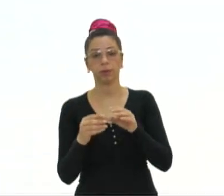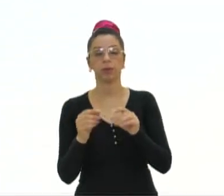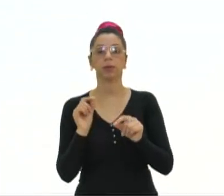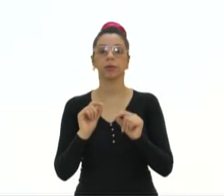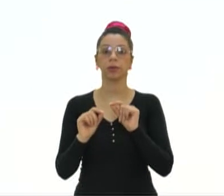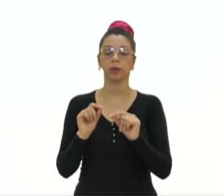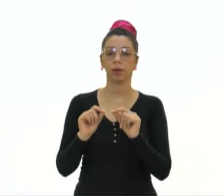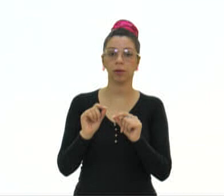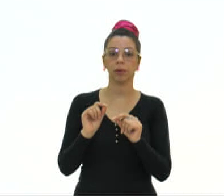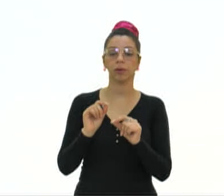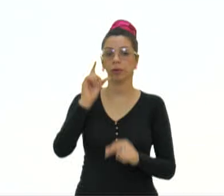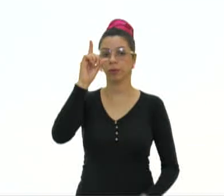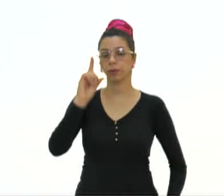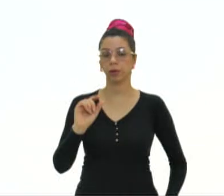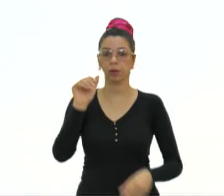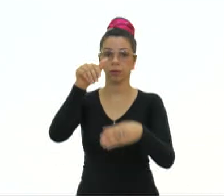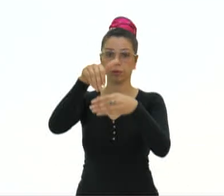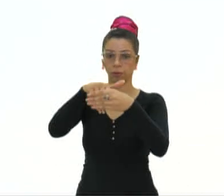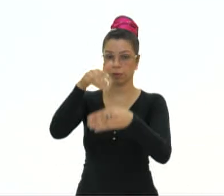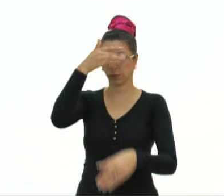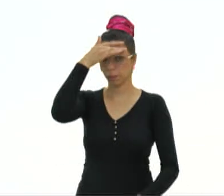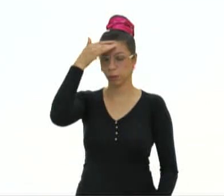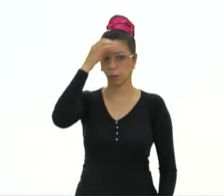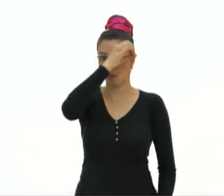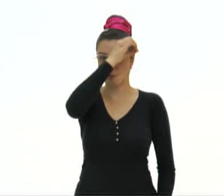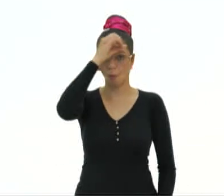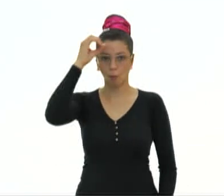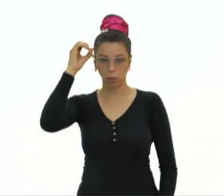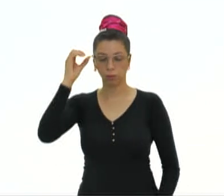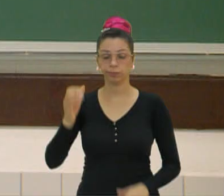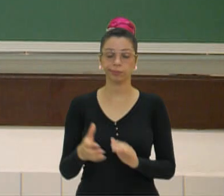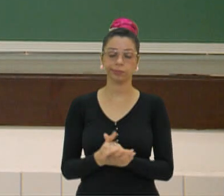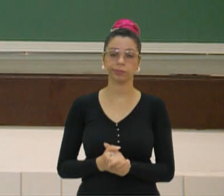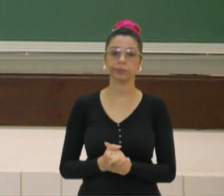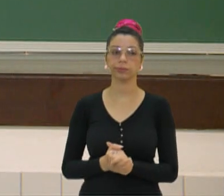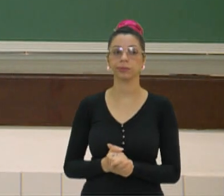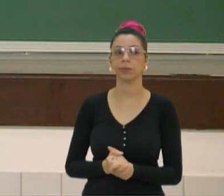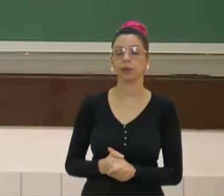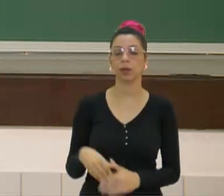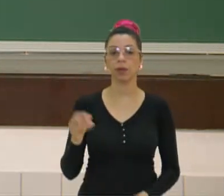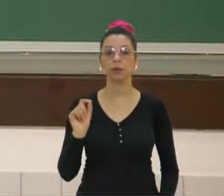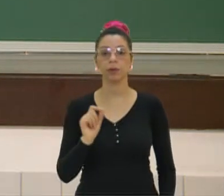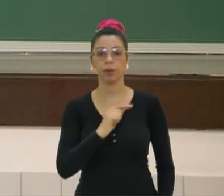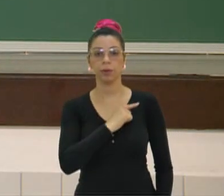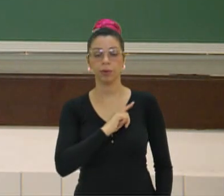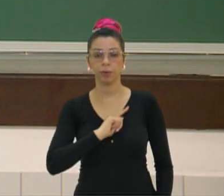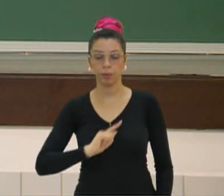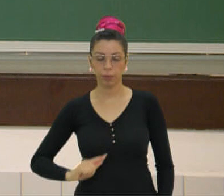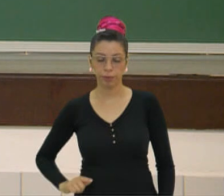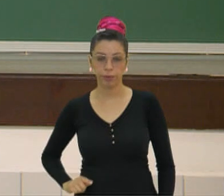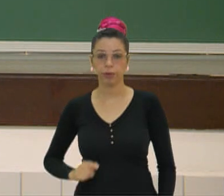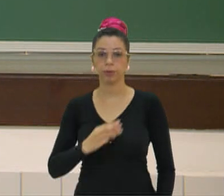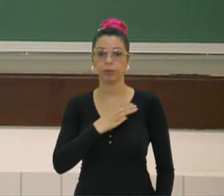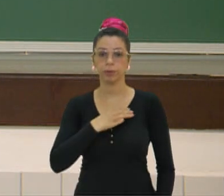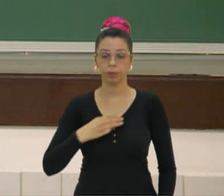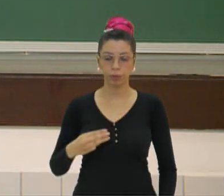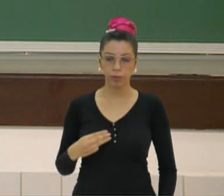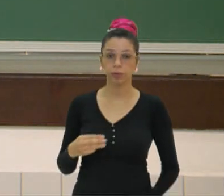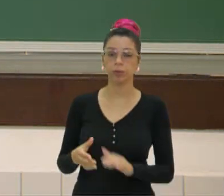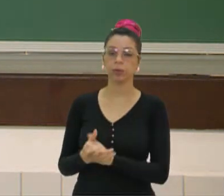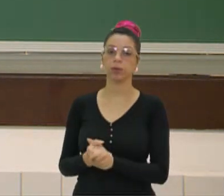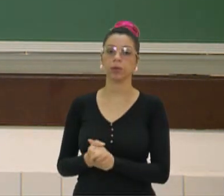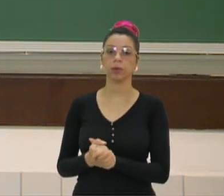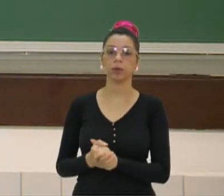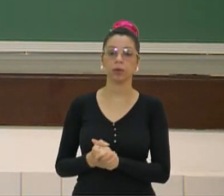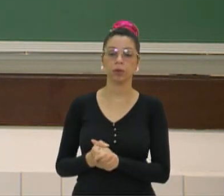aos analfabetos. Ok. Ainda do governo do Dutra, a cassação do Partido Comunista. Você tem lá, nós já